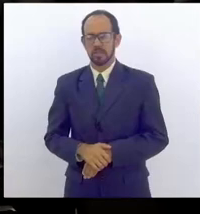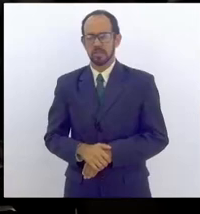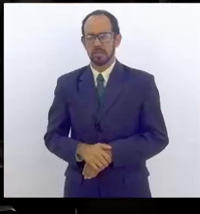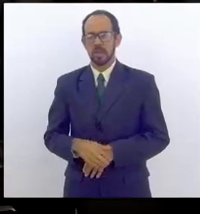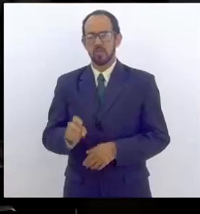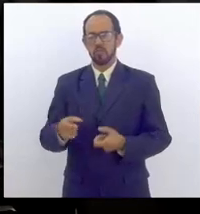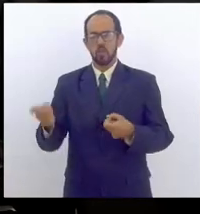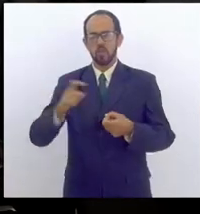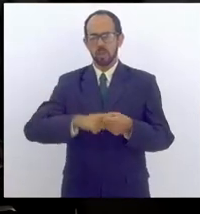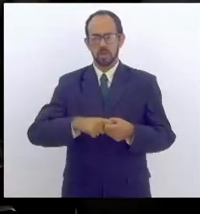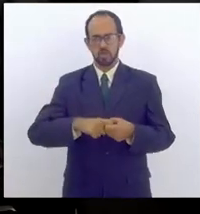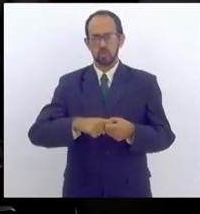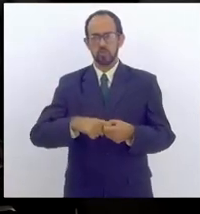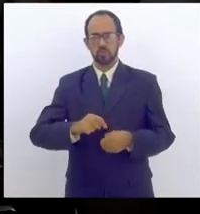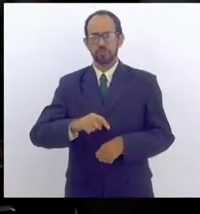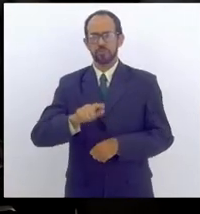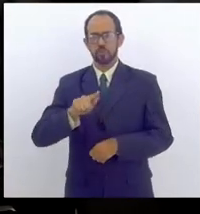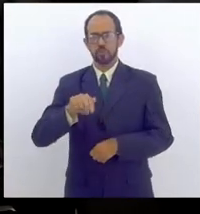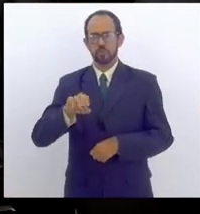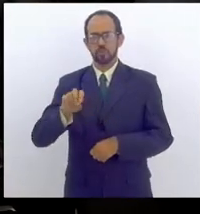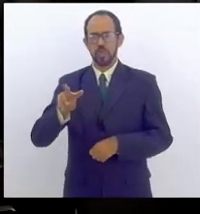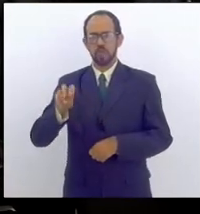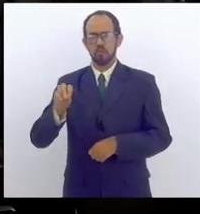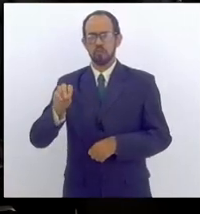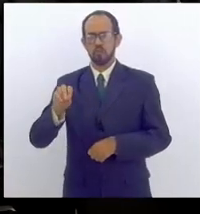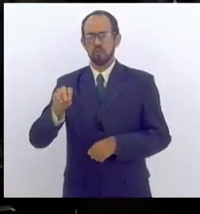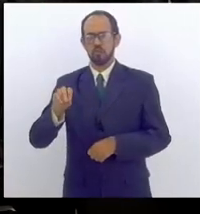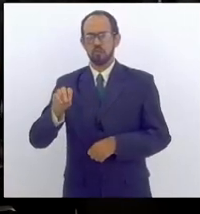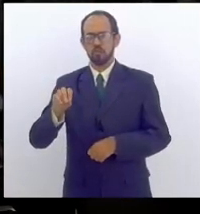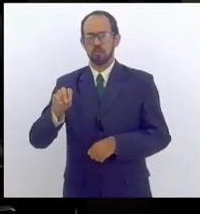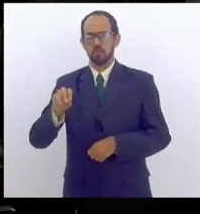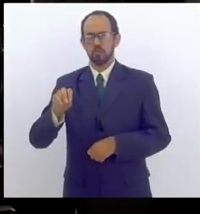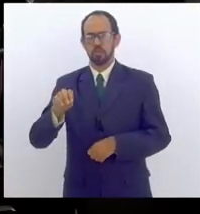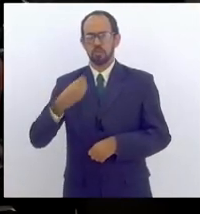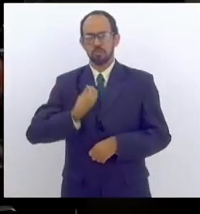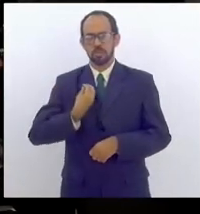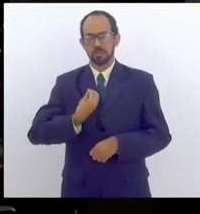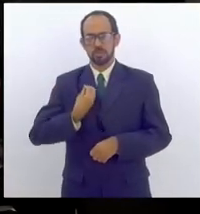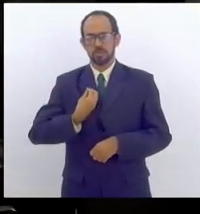voltando, Gustavo Tutuca, presente,